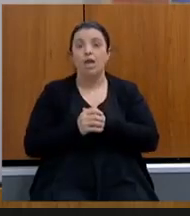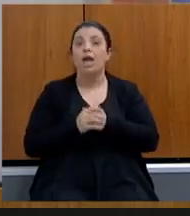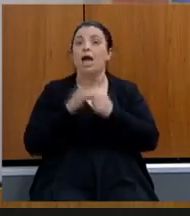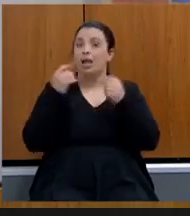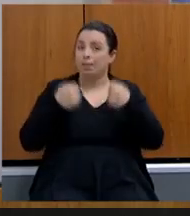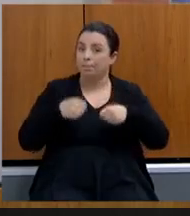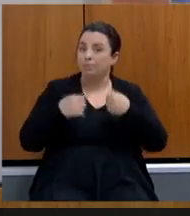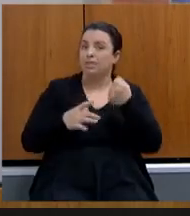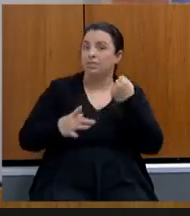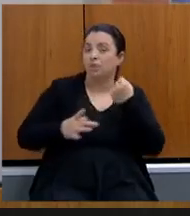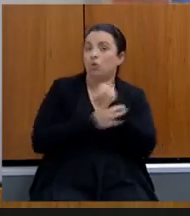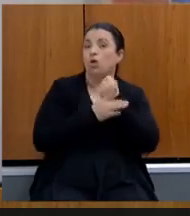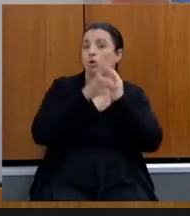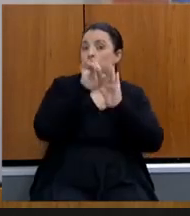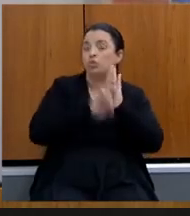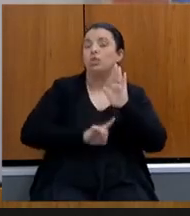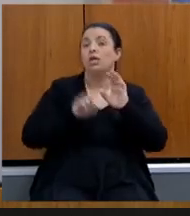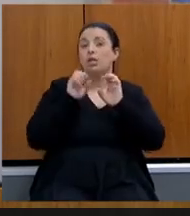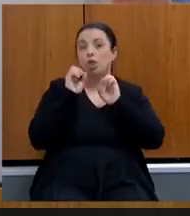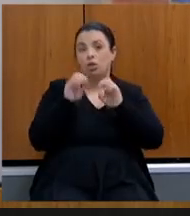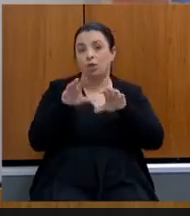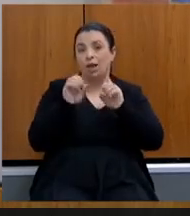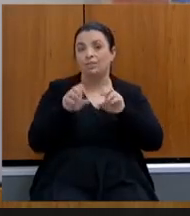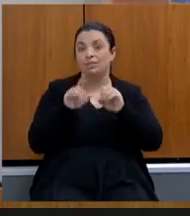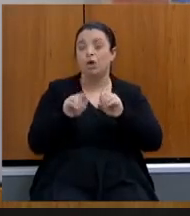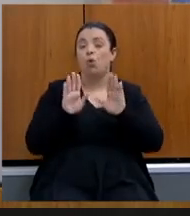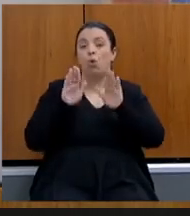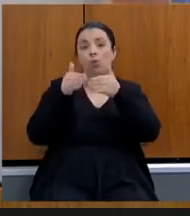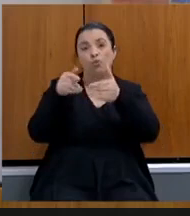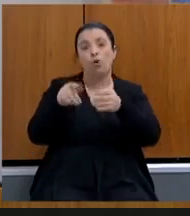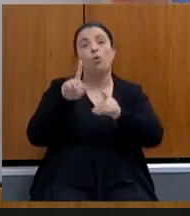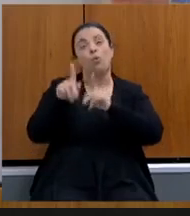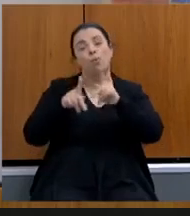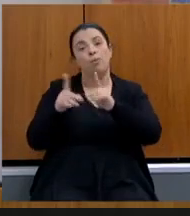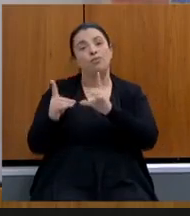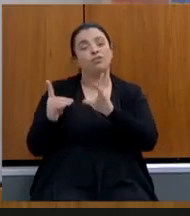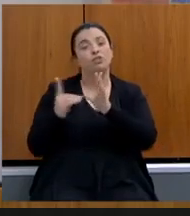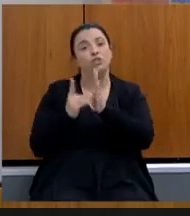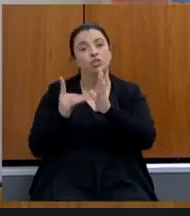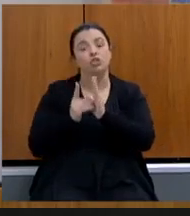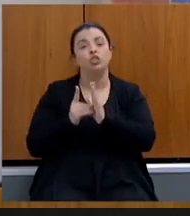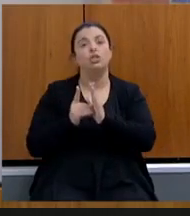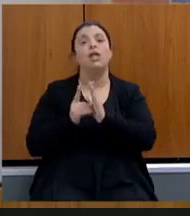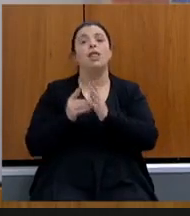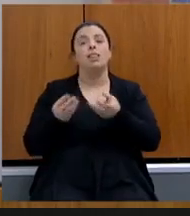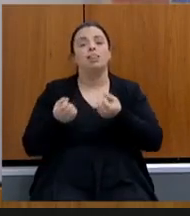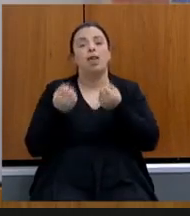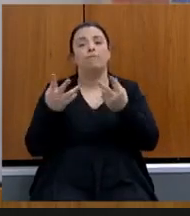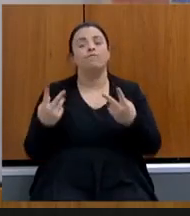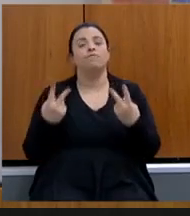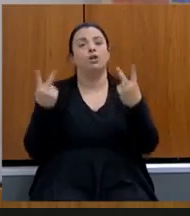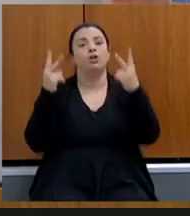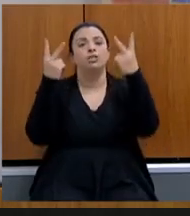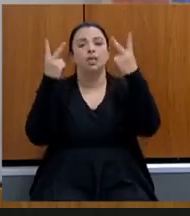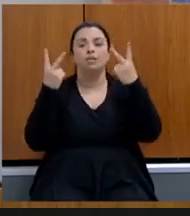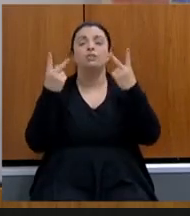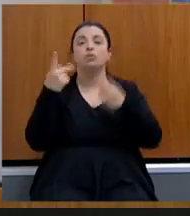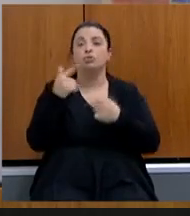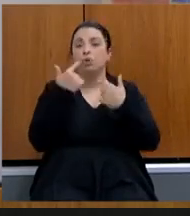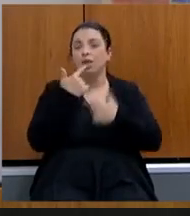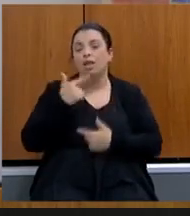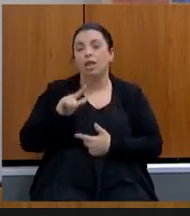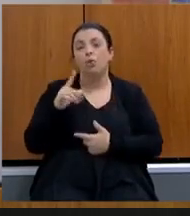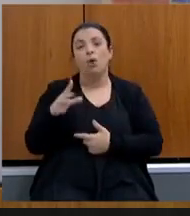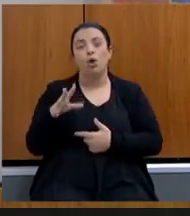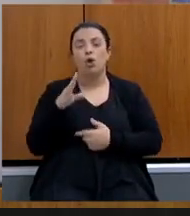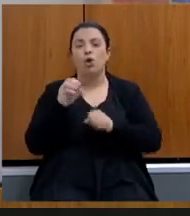educação diferenciada aos povos indígenas EA valorização de suas línguas conhecimentos e processos pedagógicos próprios